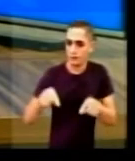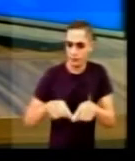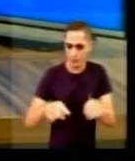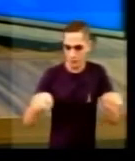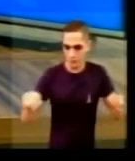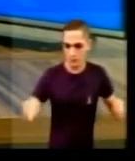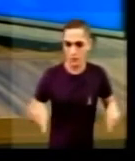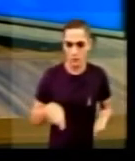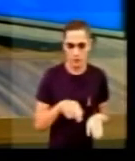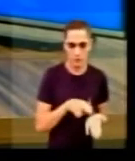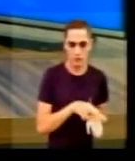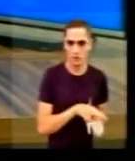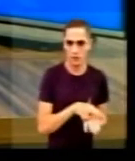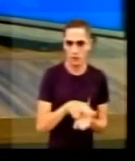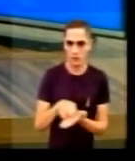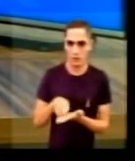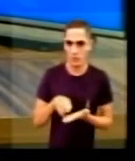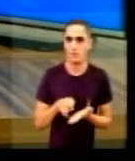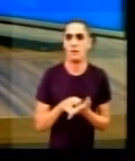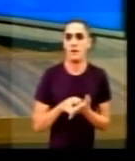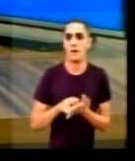você vê que